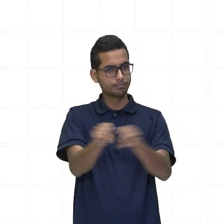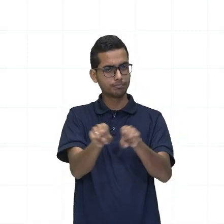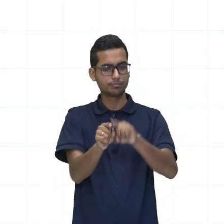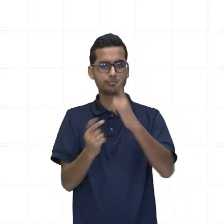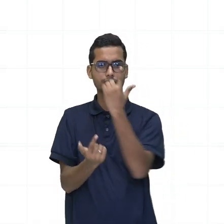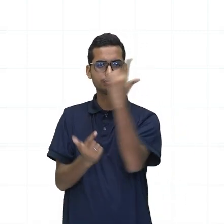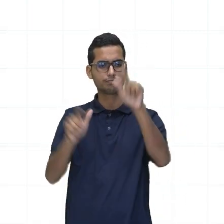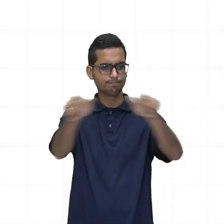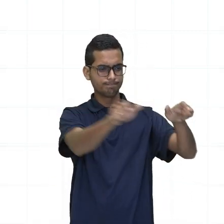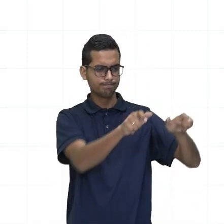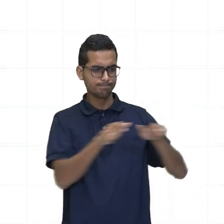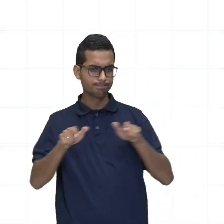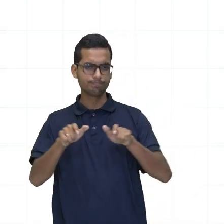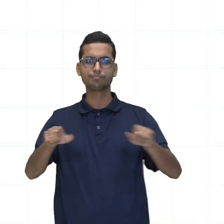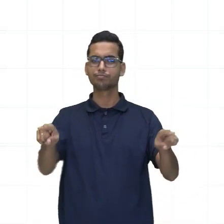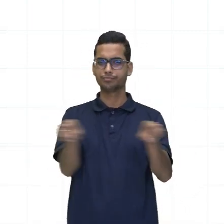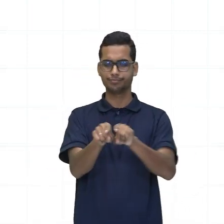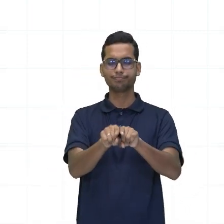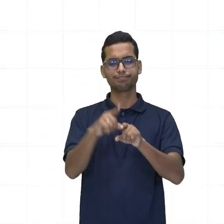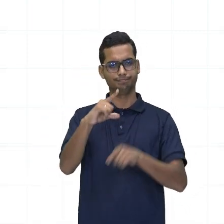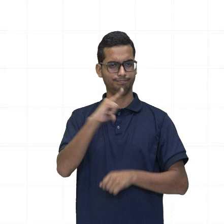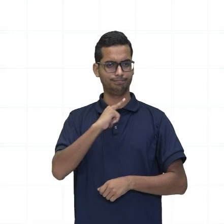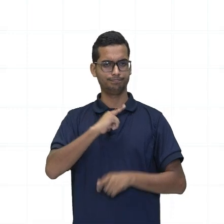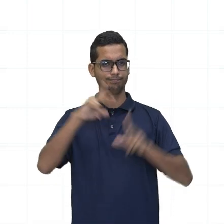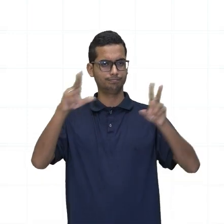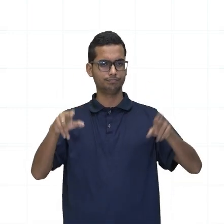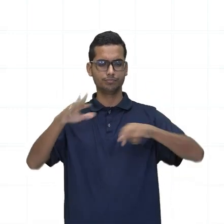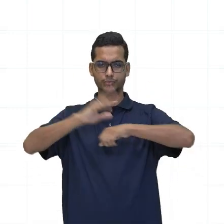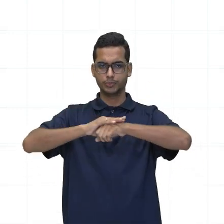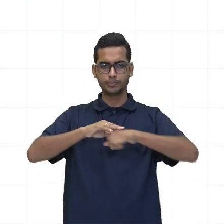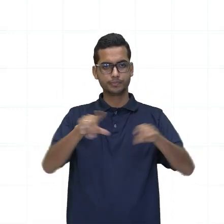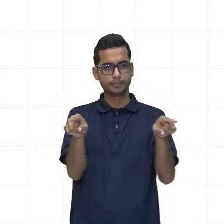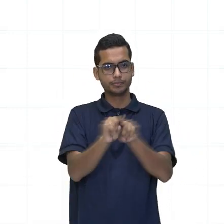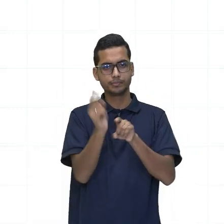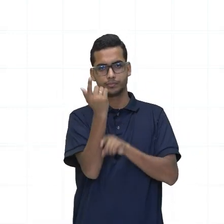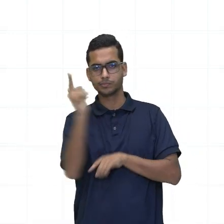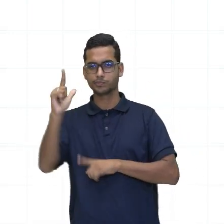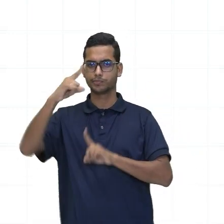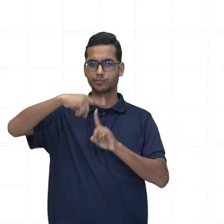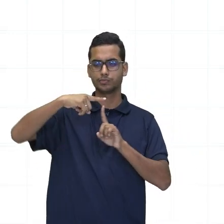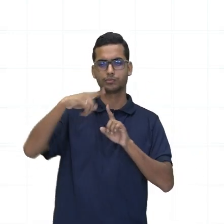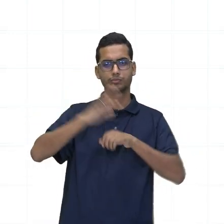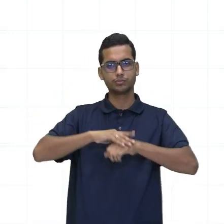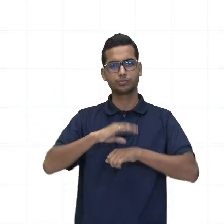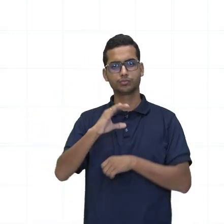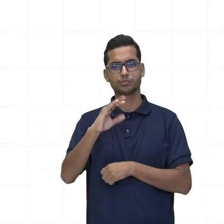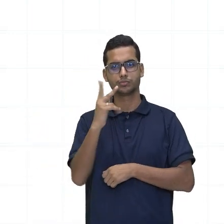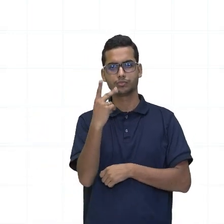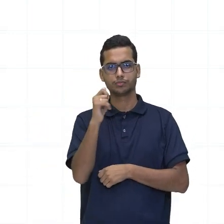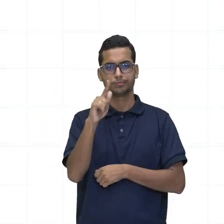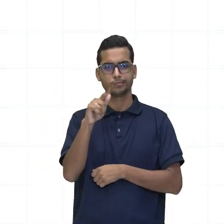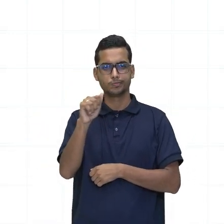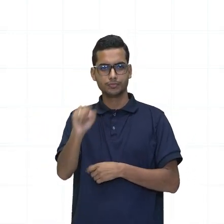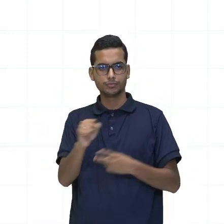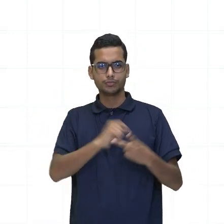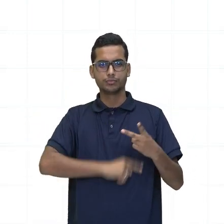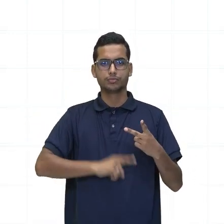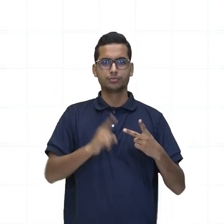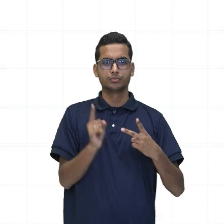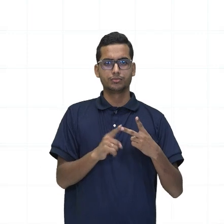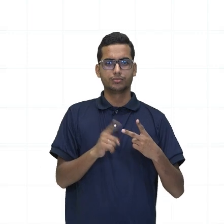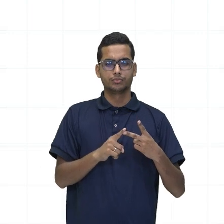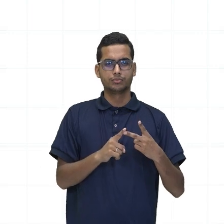outros locais também. Outras doenças, como a doença de Chagas, leishmaniose e